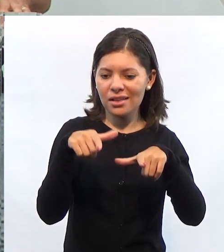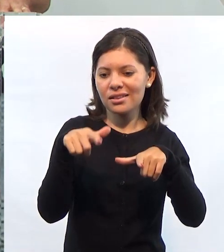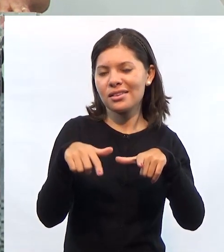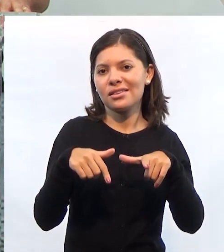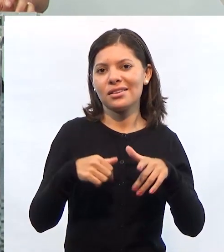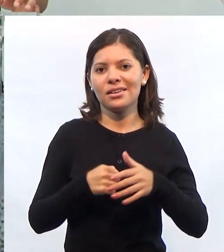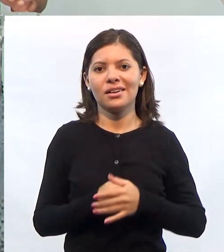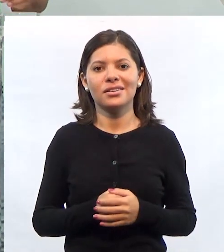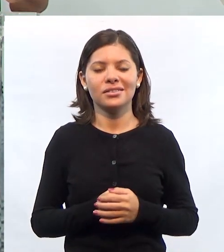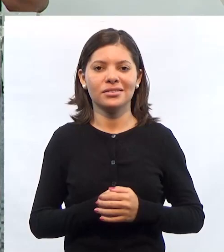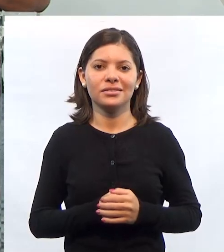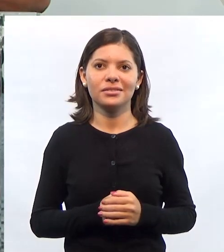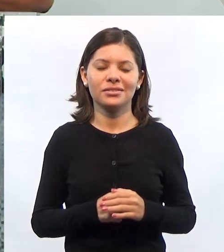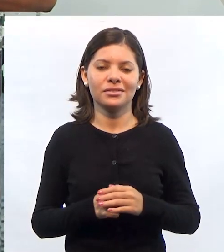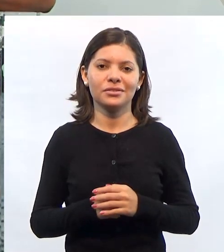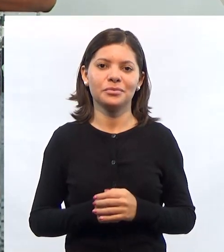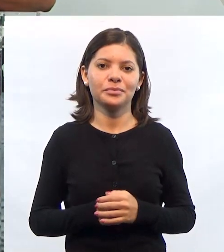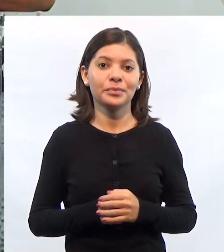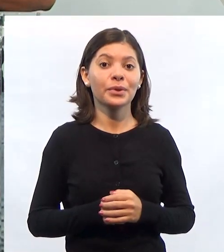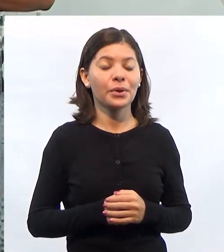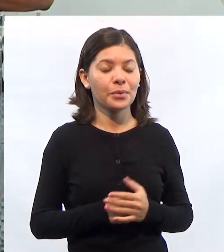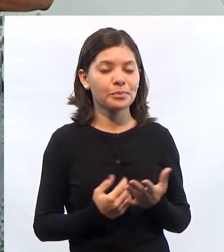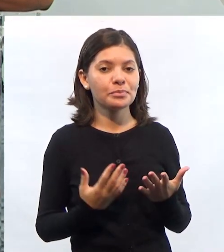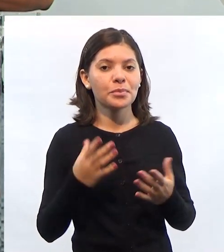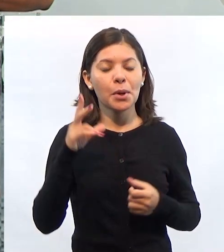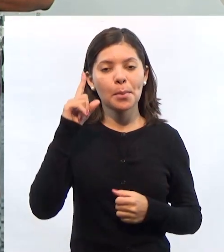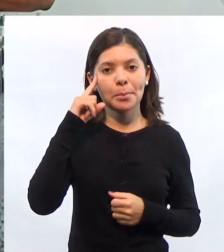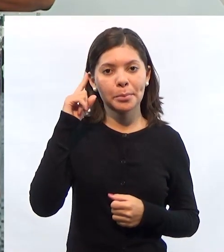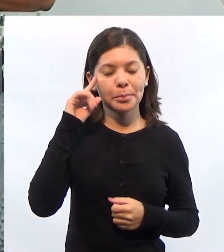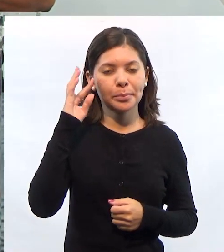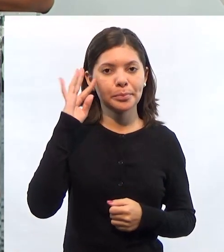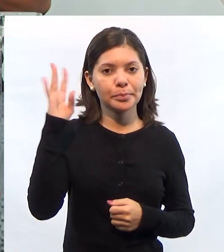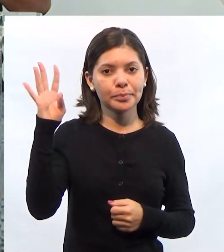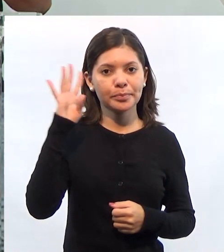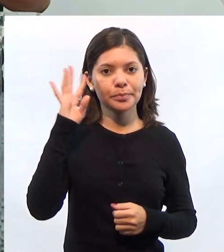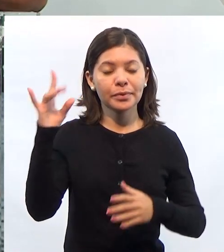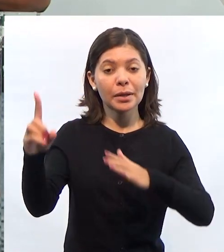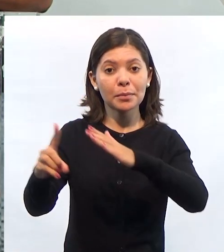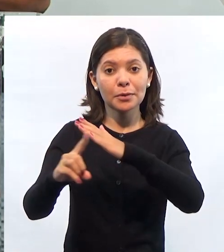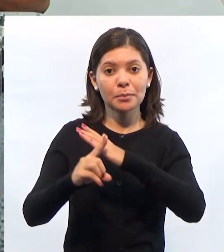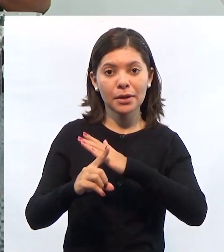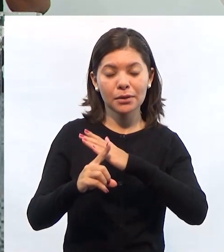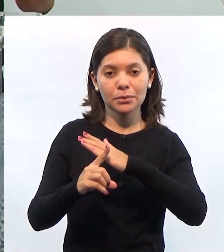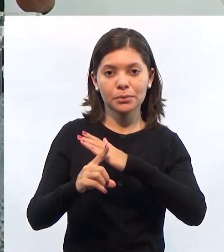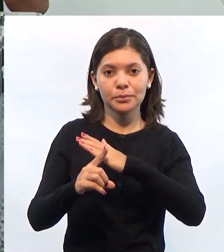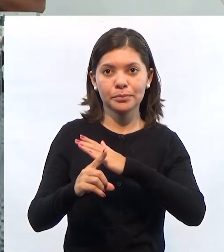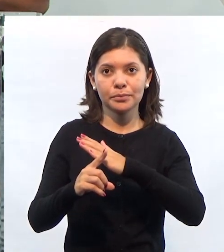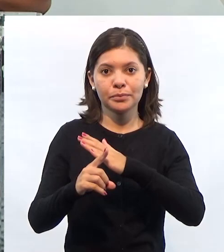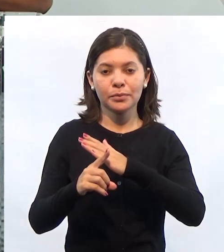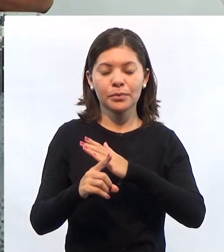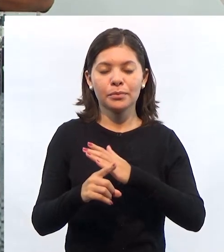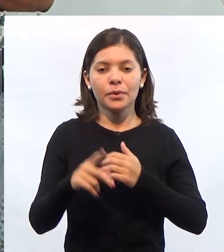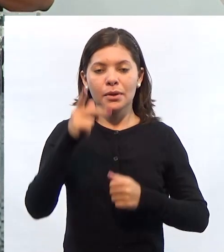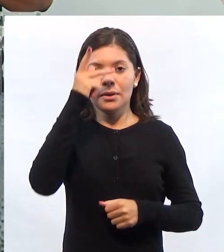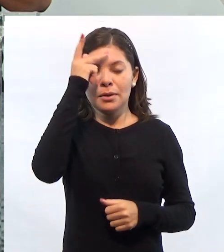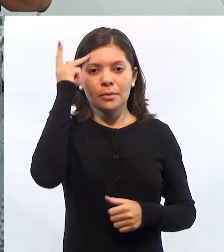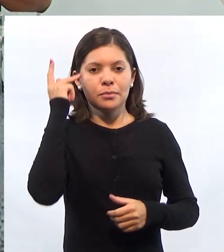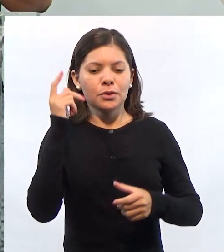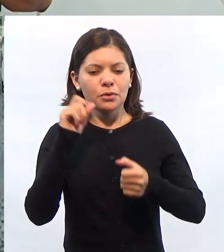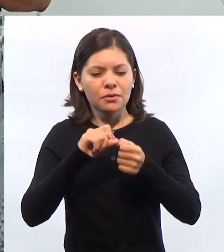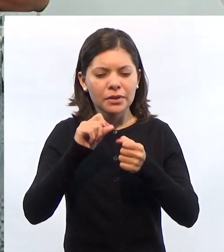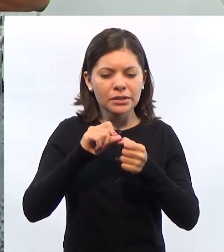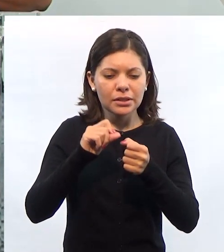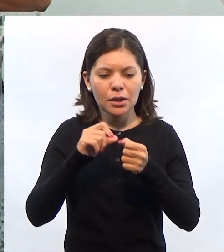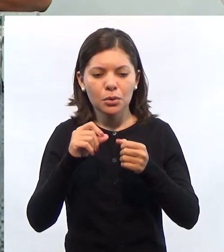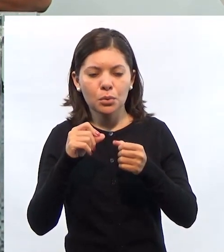massa Ah vamos pensar aqui numa padaria quem está mais próximo do cliente a pessoa que está fazendo pão ou